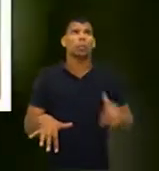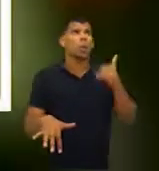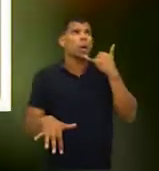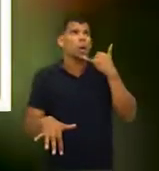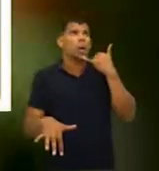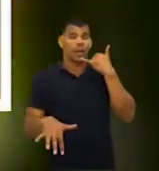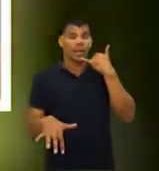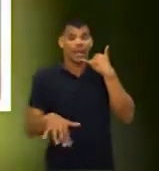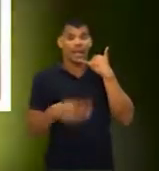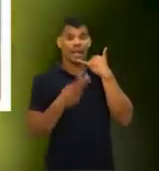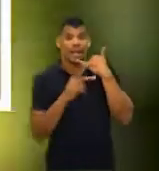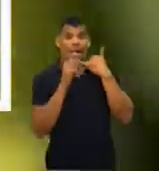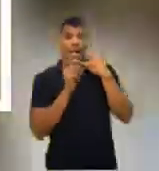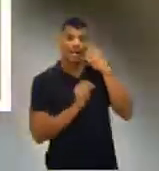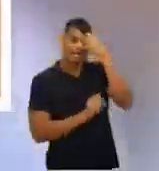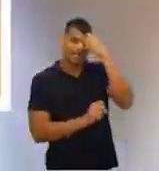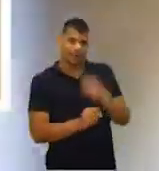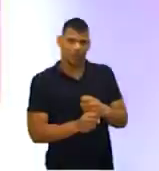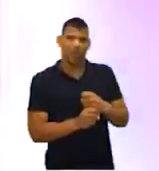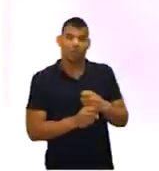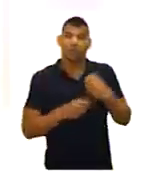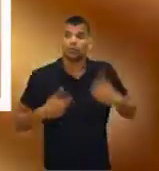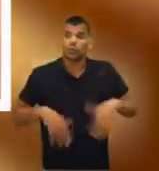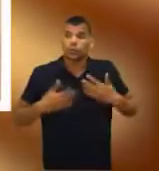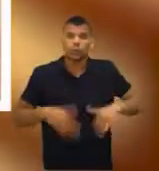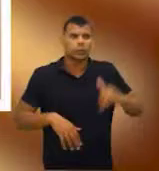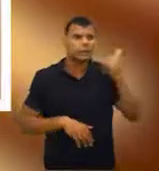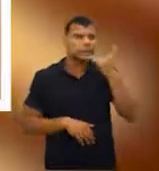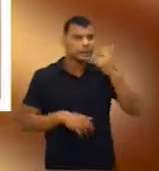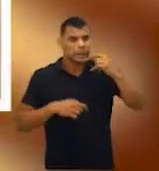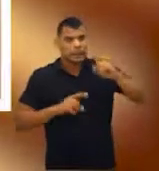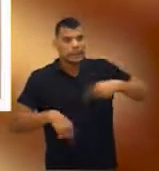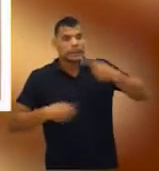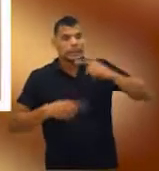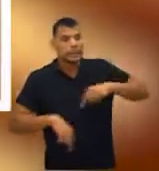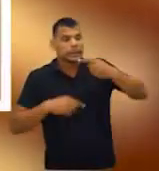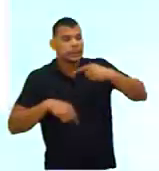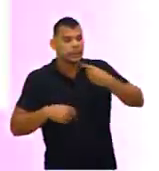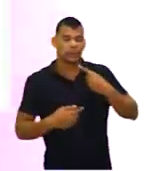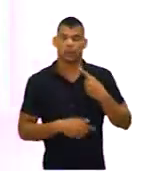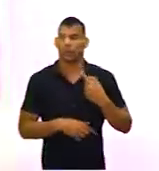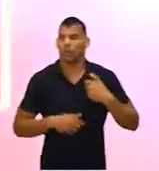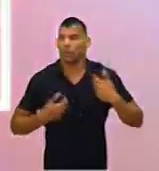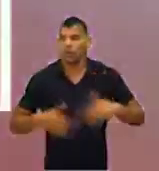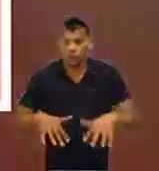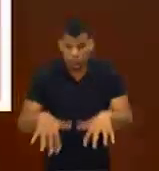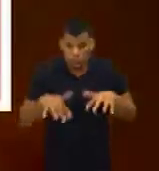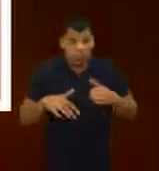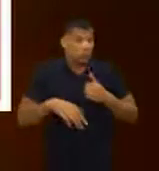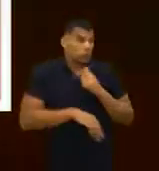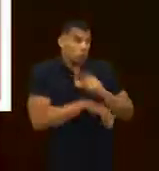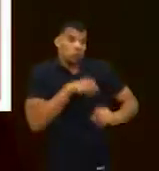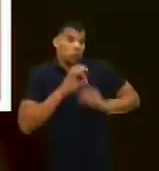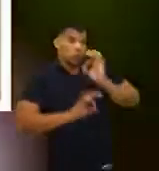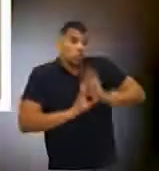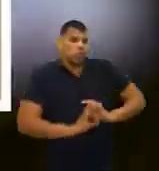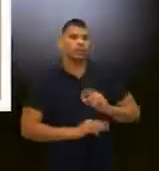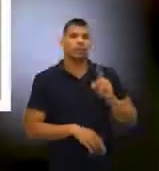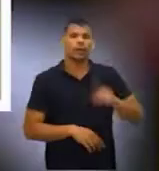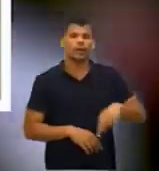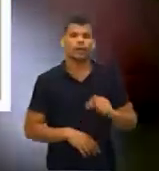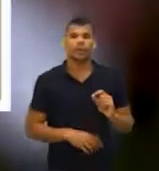patroa americana ameaçou: lembra que eu sou uma milionária, eu fugava de gripada, não seja otária,